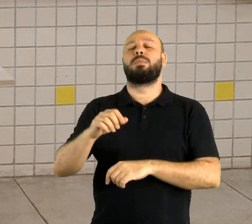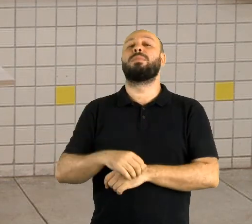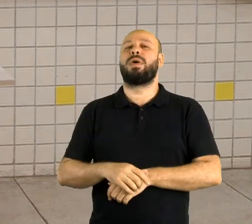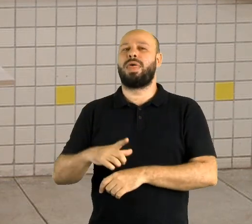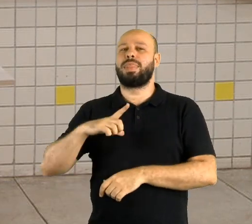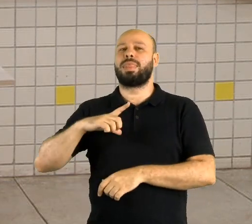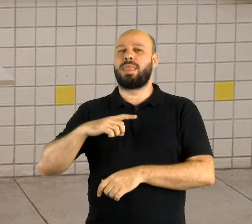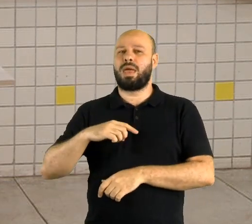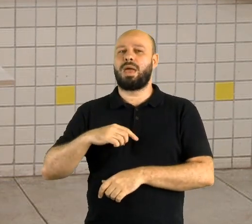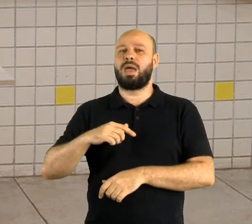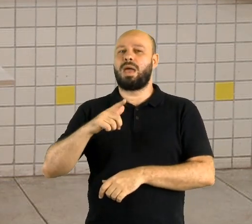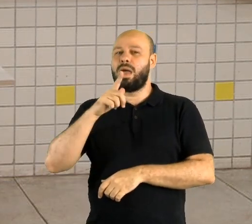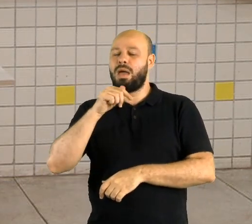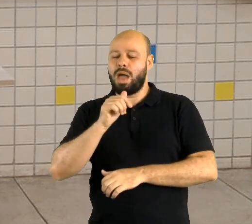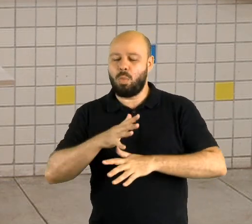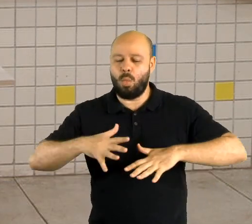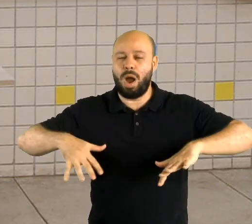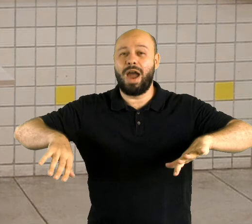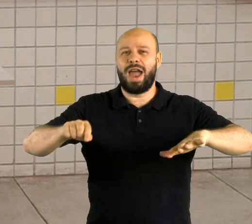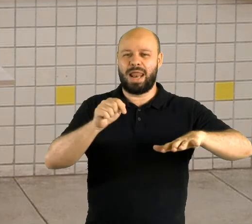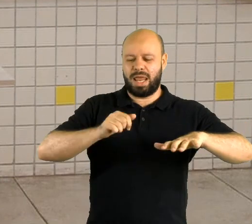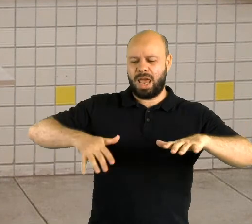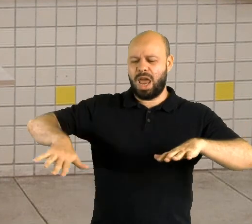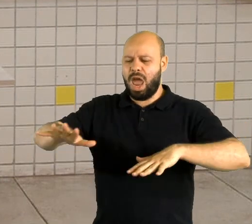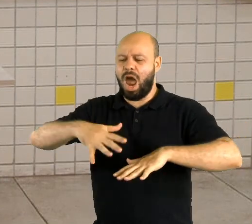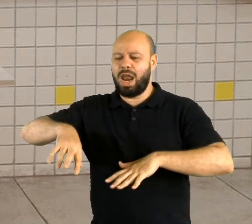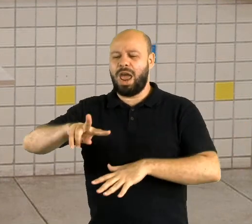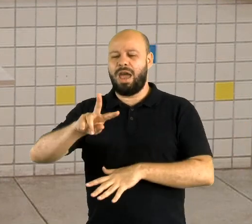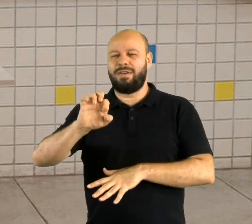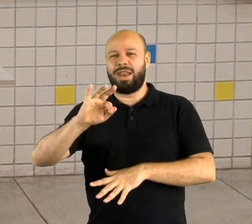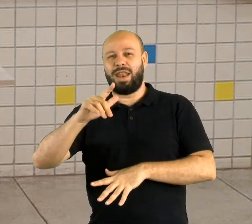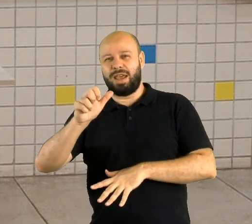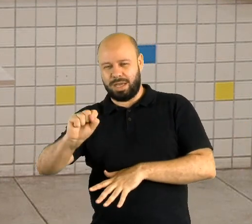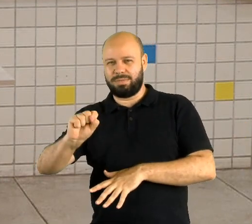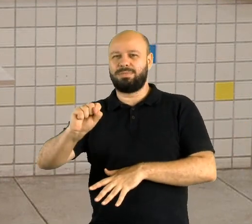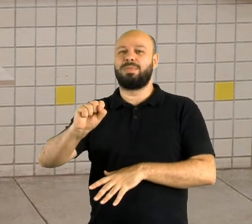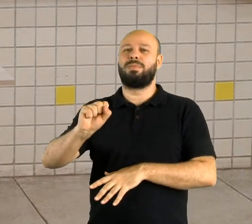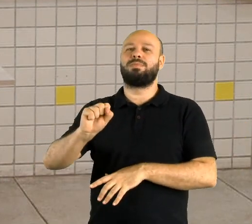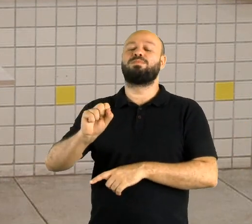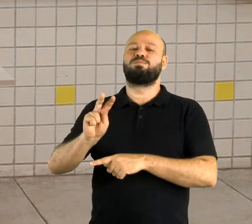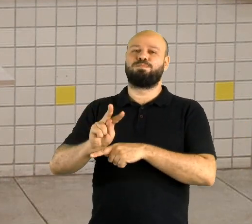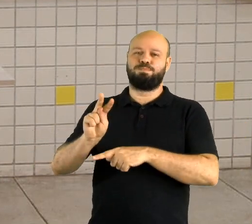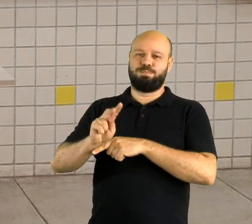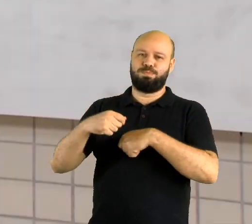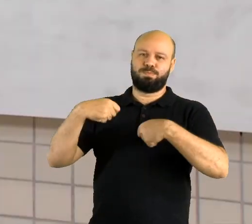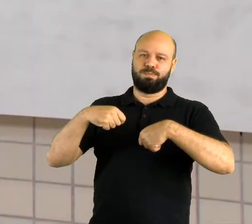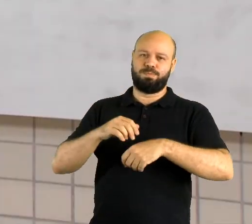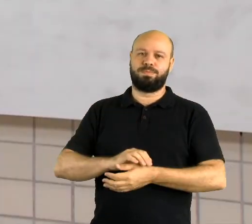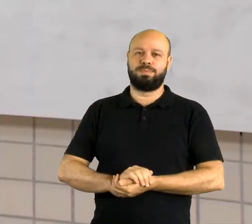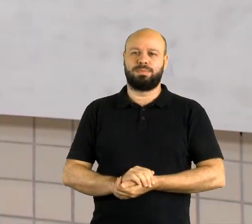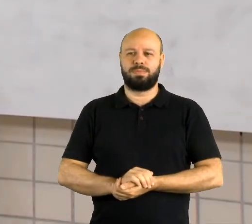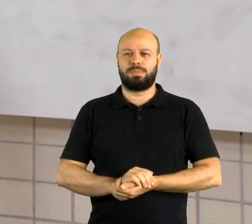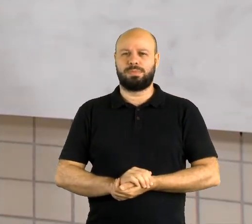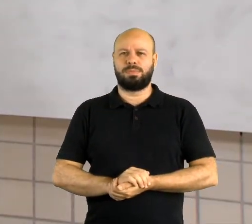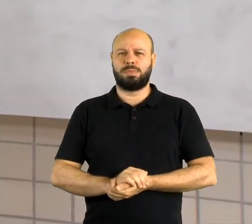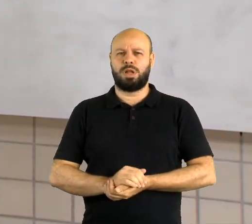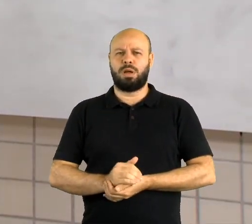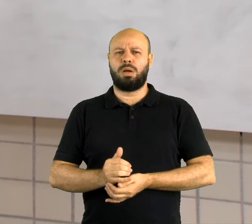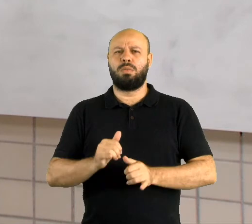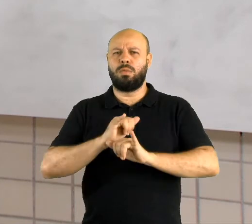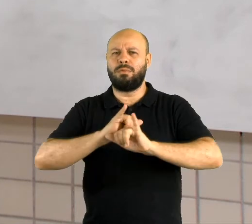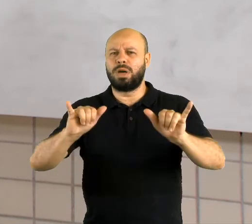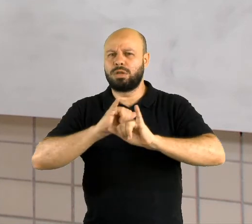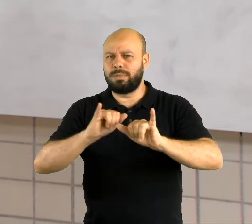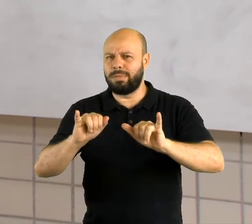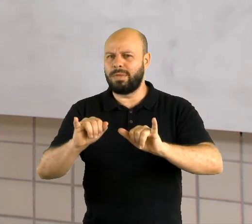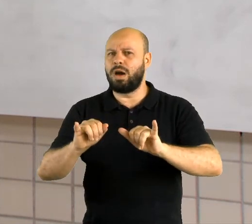tem água e tem que ser preservado. Nós vamos finalizar a aula de hoje com essa notícia e chamando vocês,